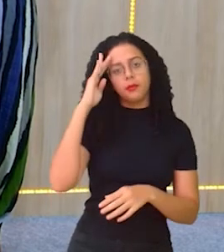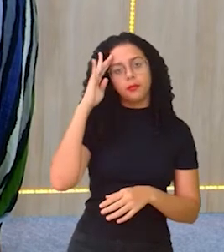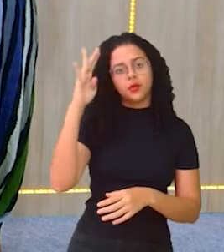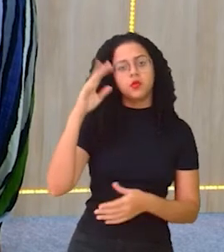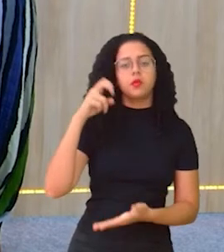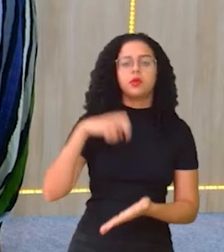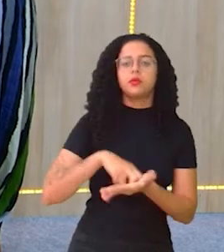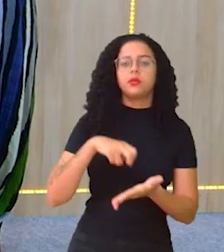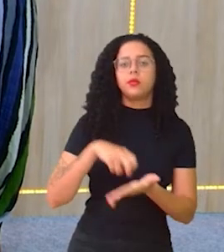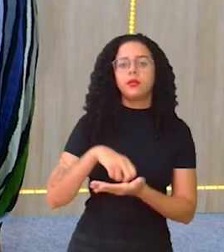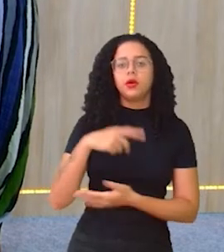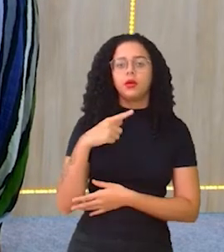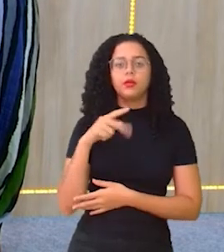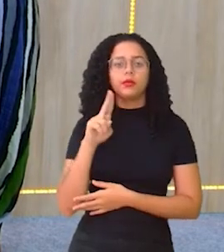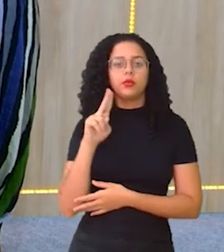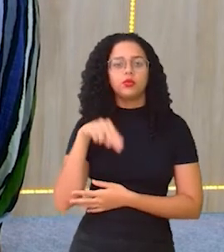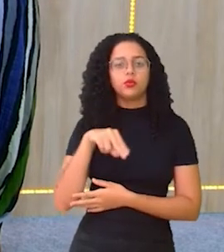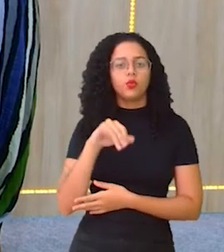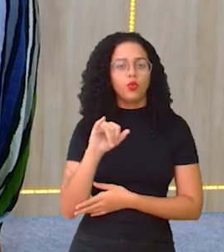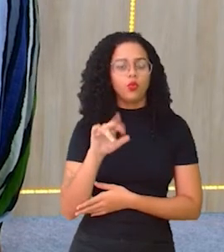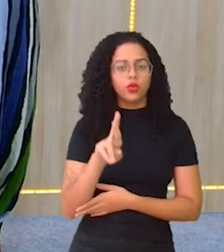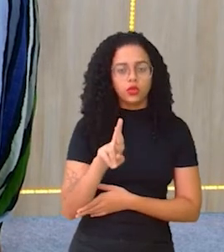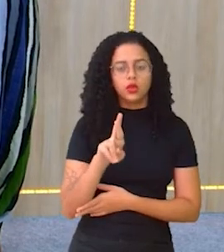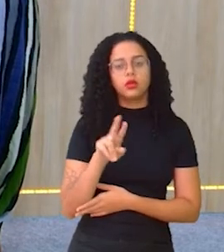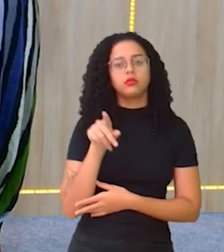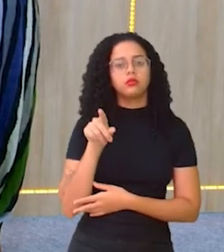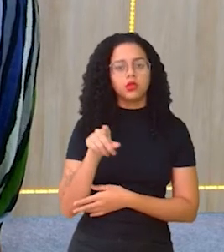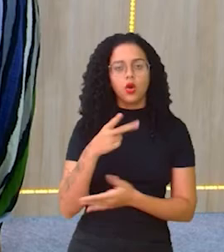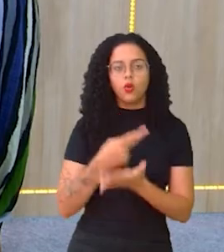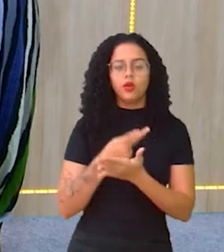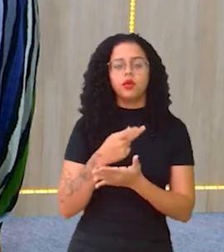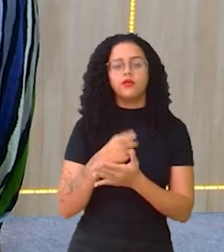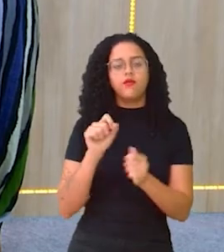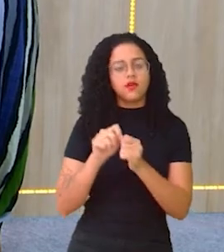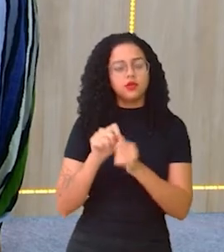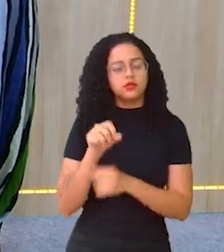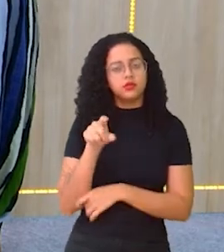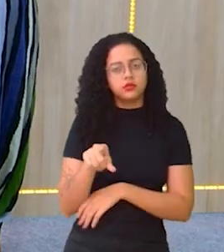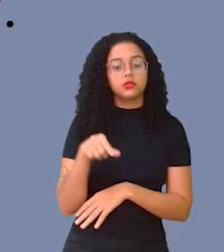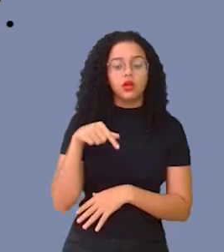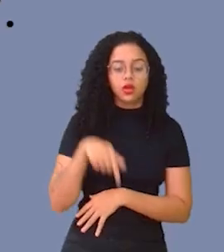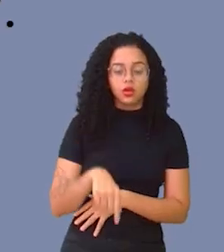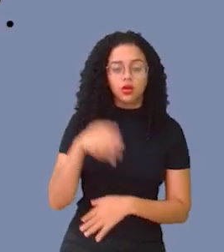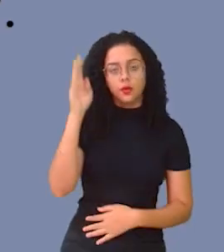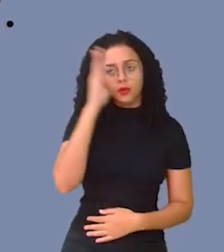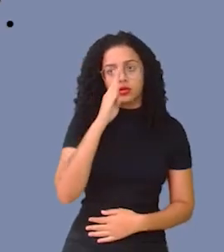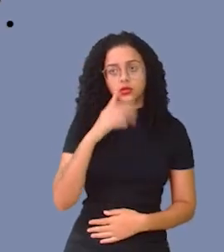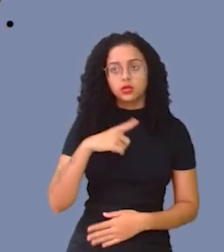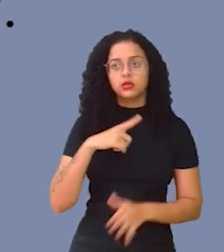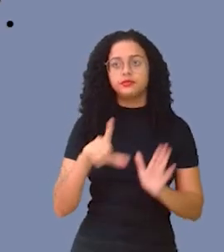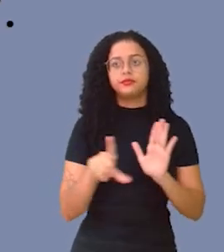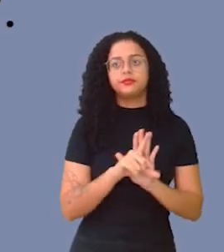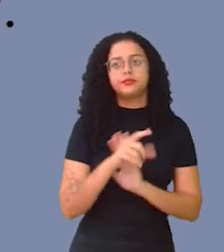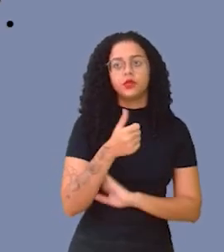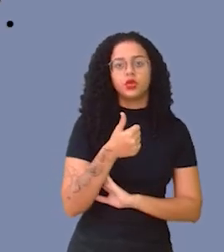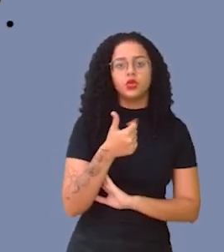né, pessoas que incorrem nesse tipo de ato. Então, aqui no Brasil, a gente tem a lei